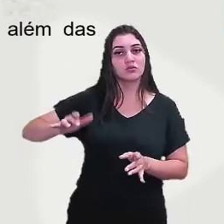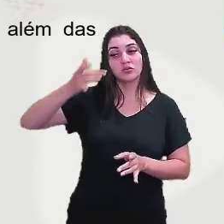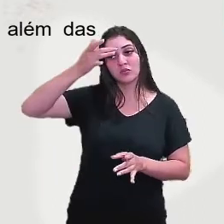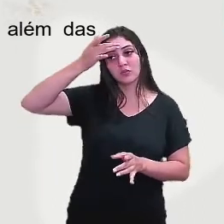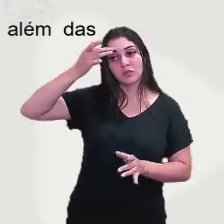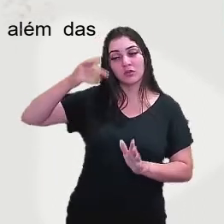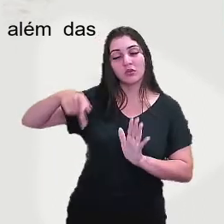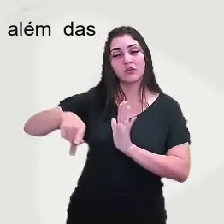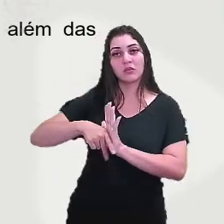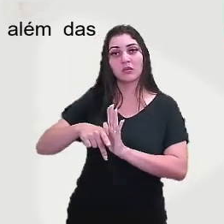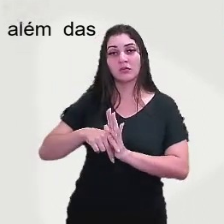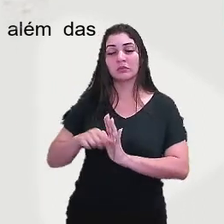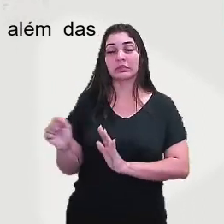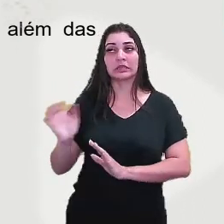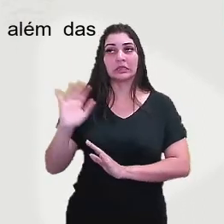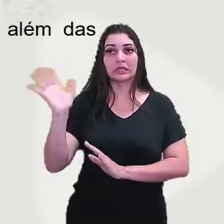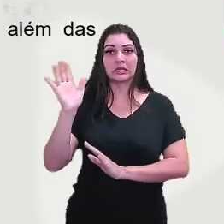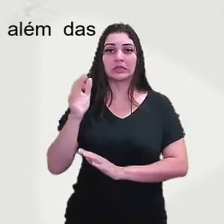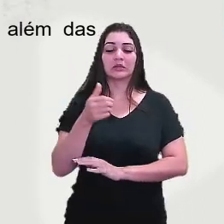a partir dos anos de